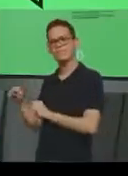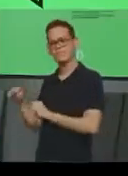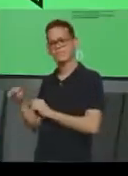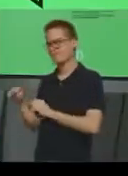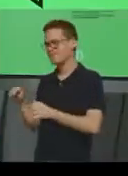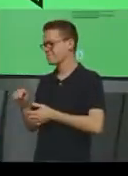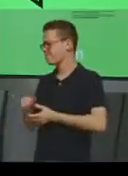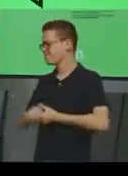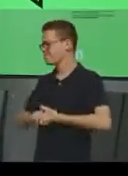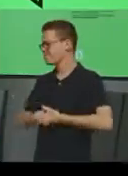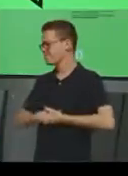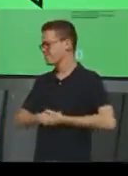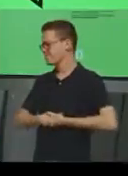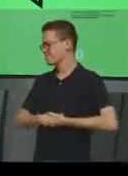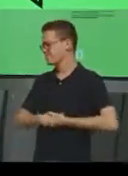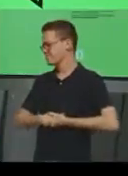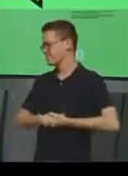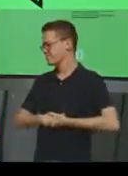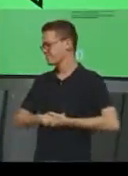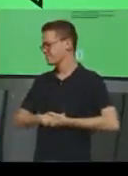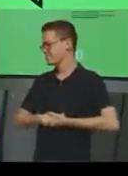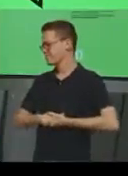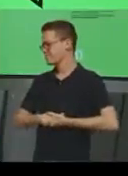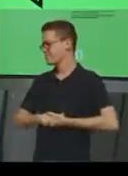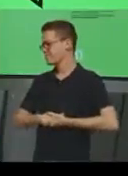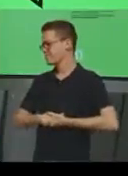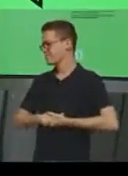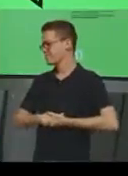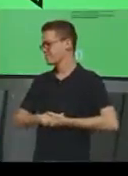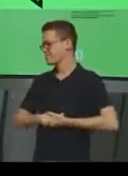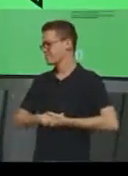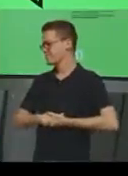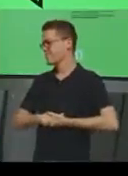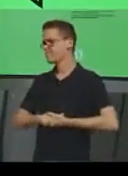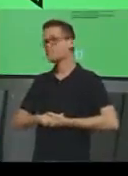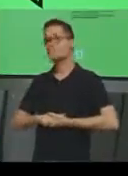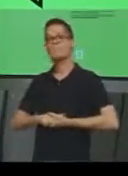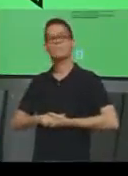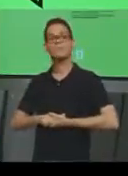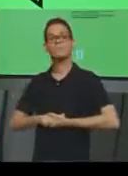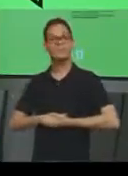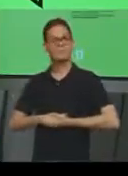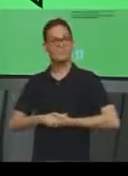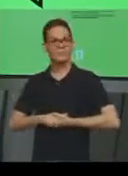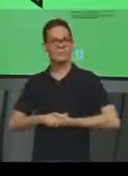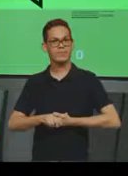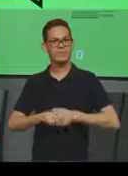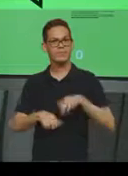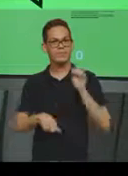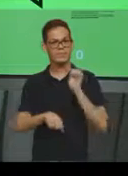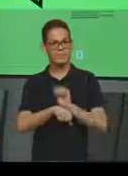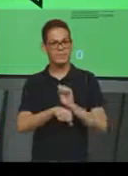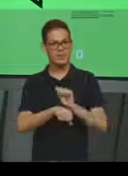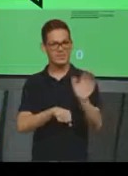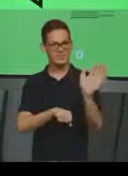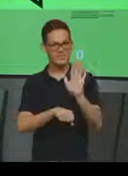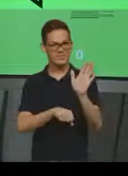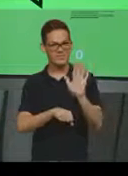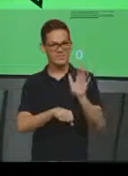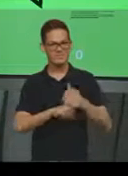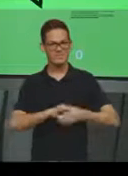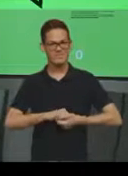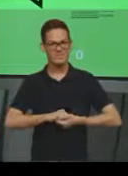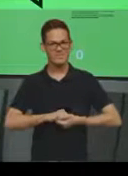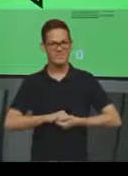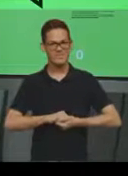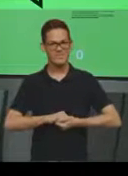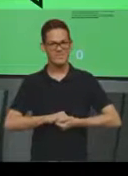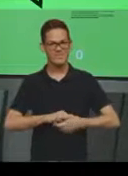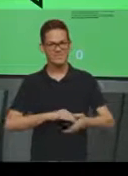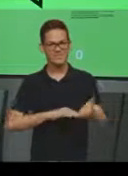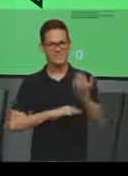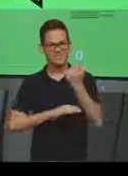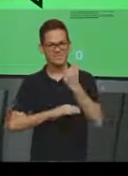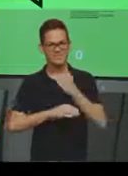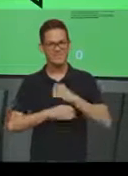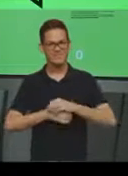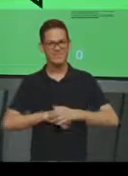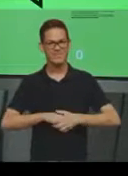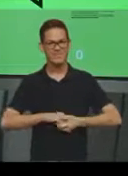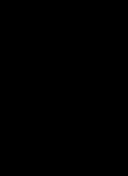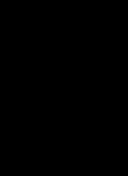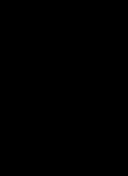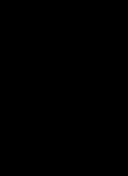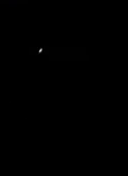número 31 98295 2794. Já estaremos de volta. Não saia daí!